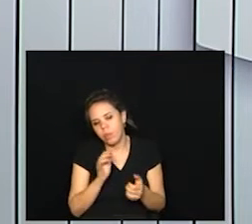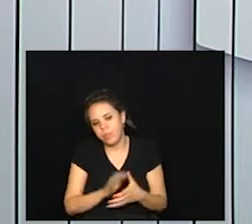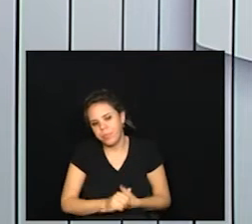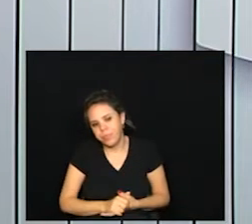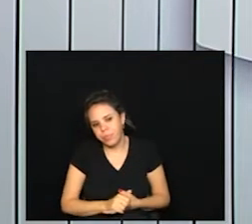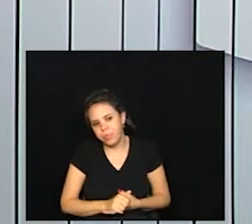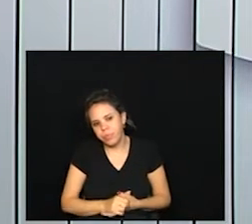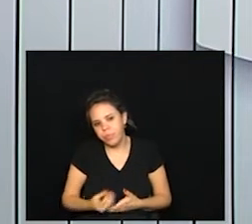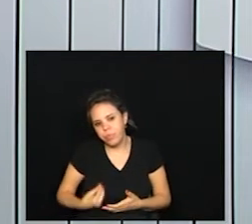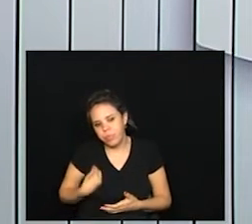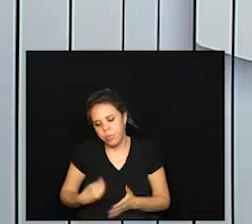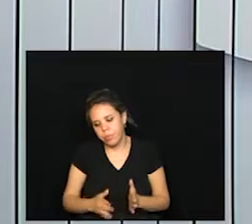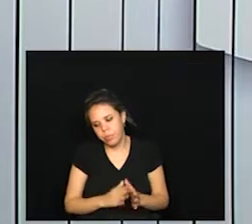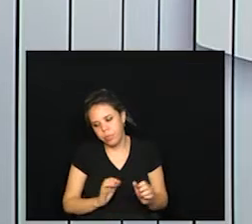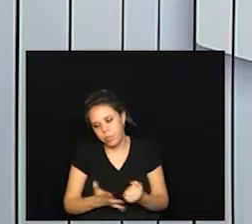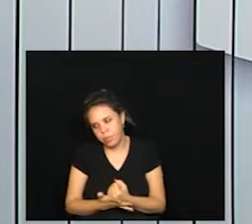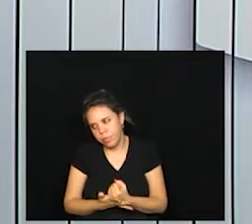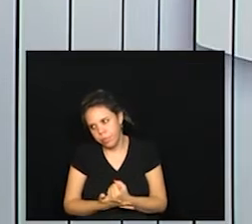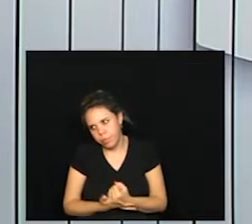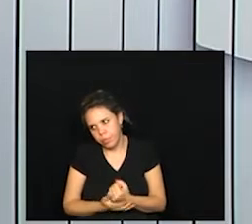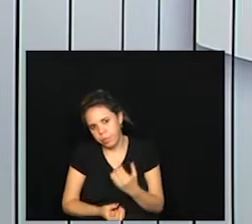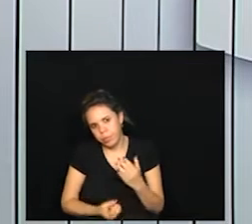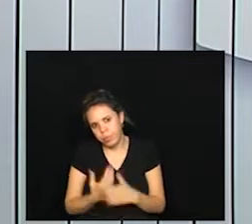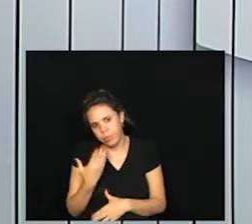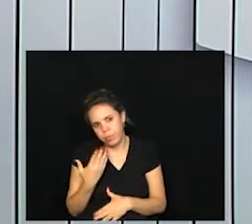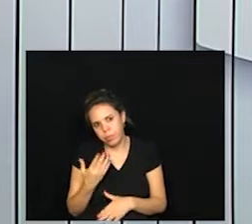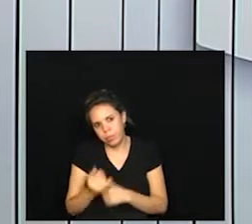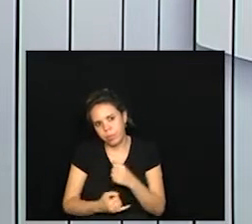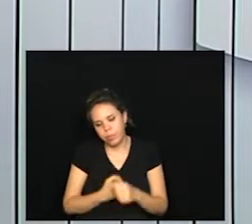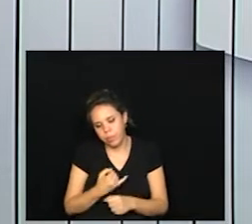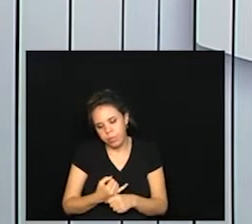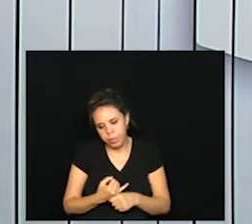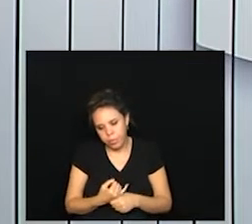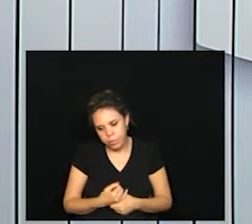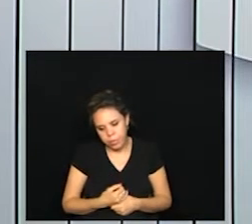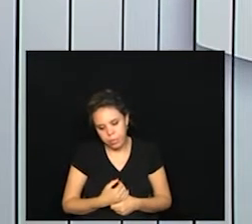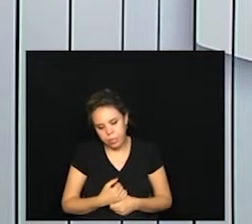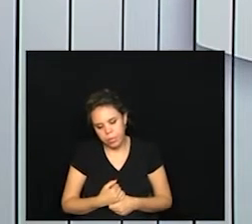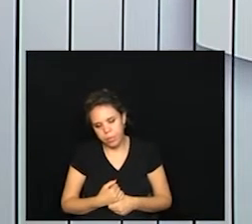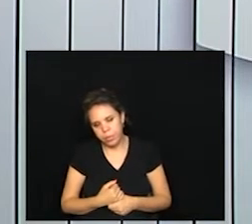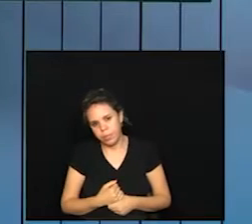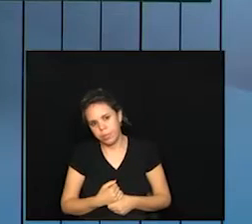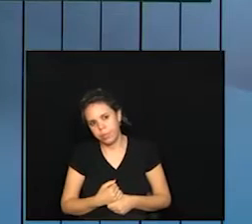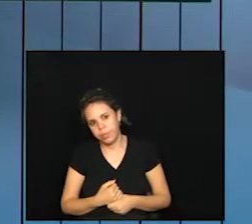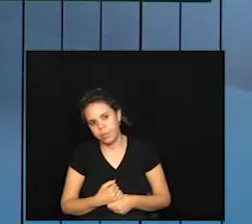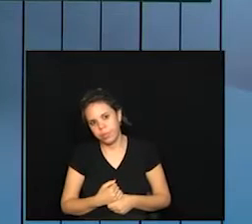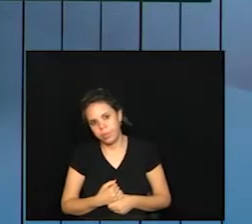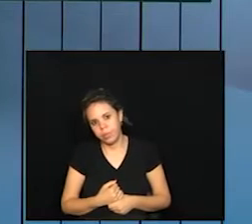por estarmos na pandemia? Elas acontecem de forma virtual?